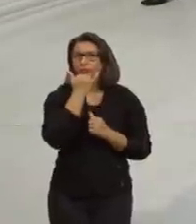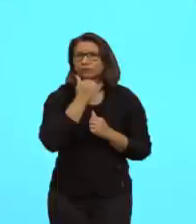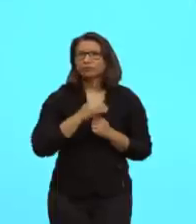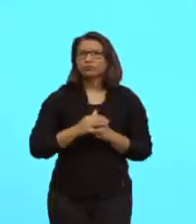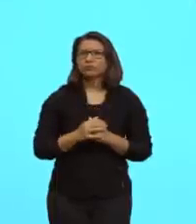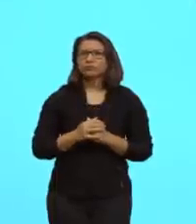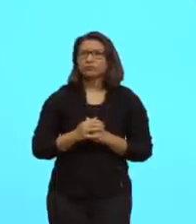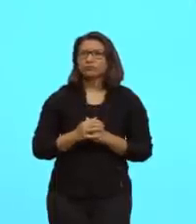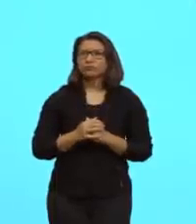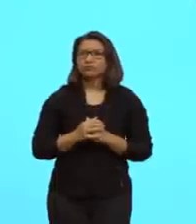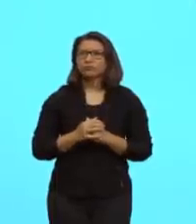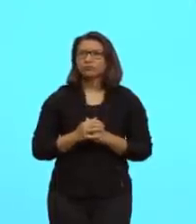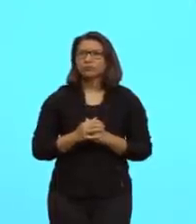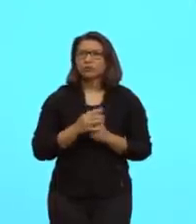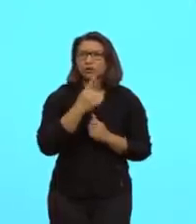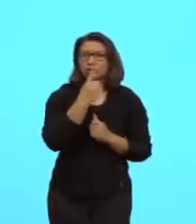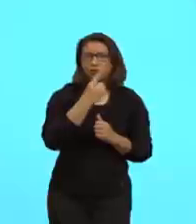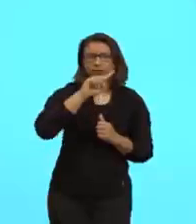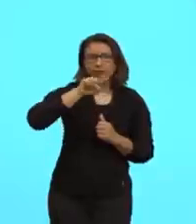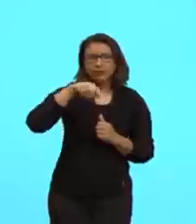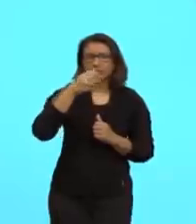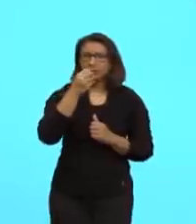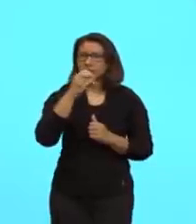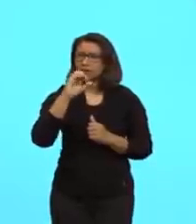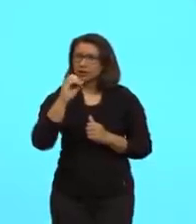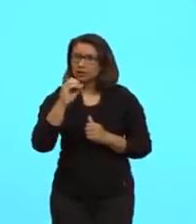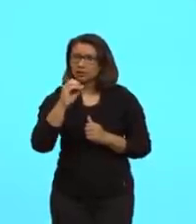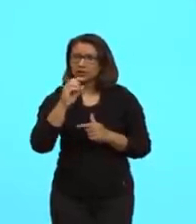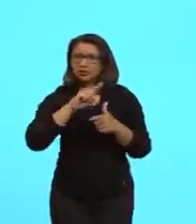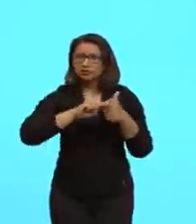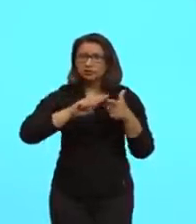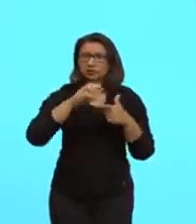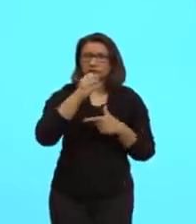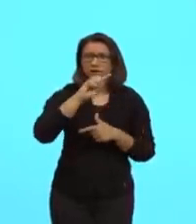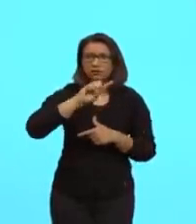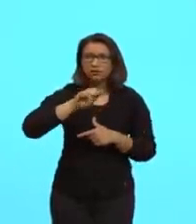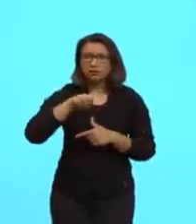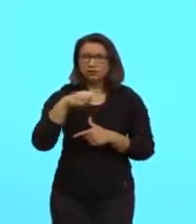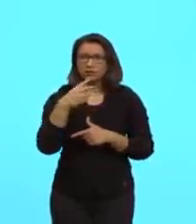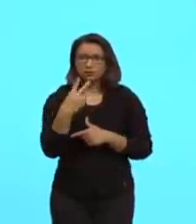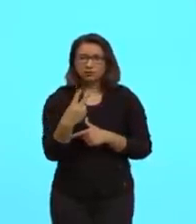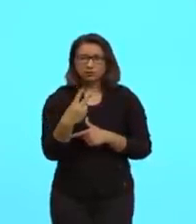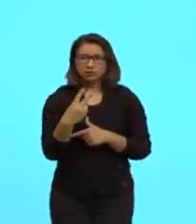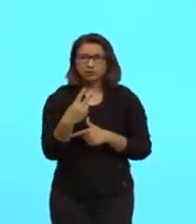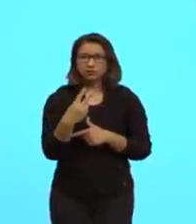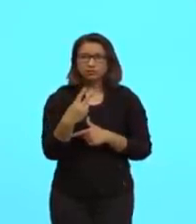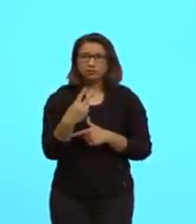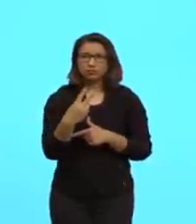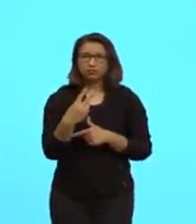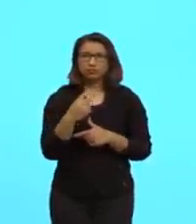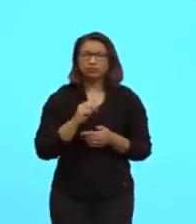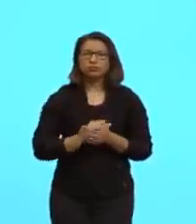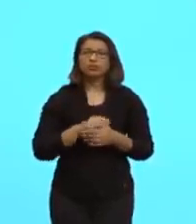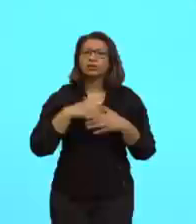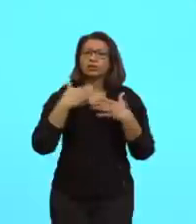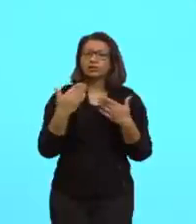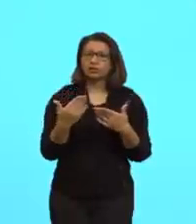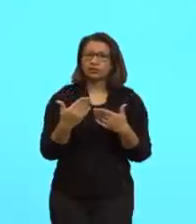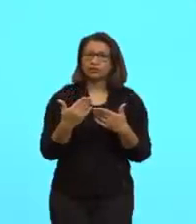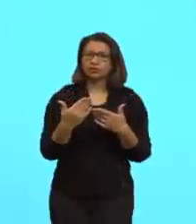casa decimal, 2. Uma casa decimal, 18. Então, 18 dividido por